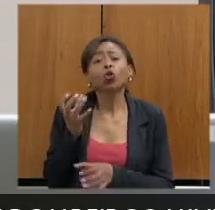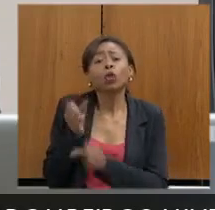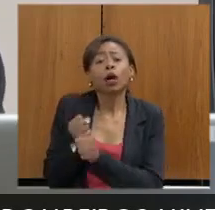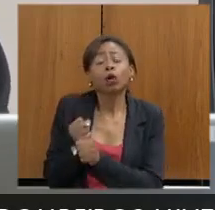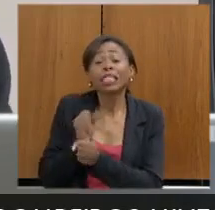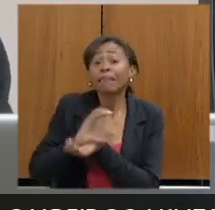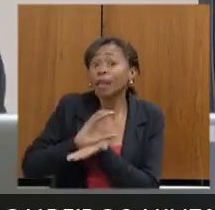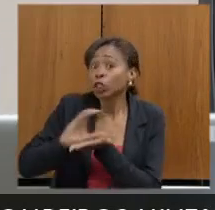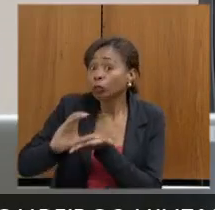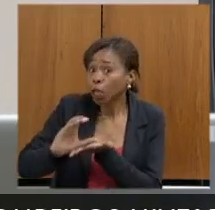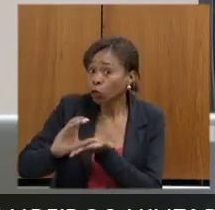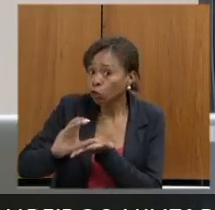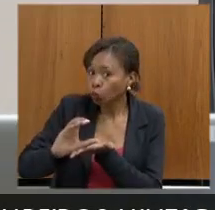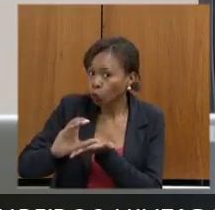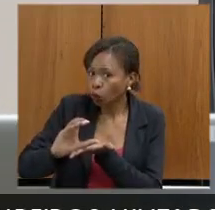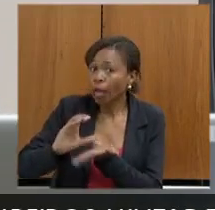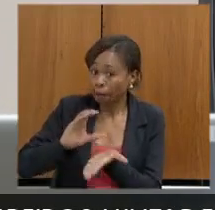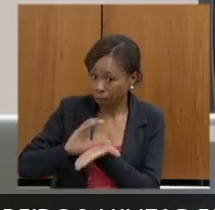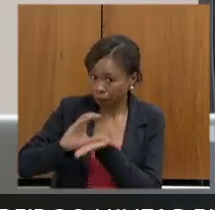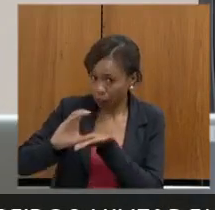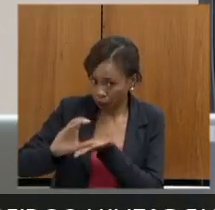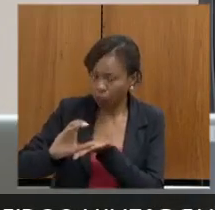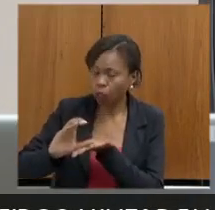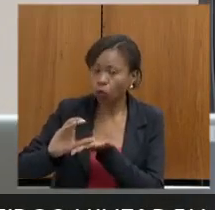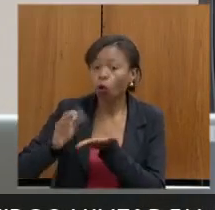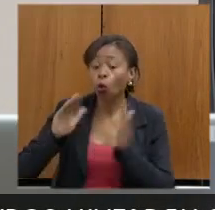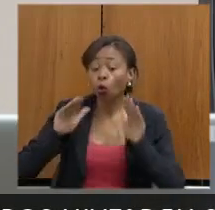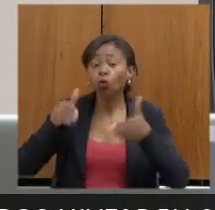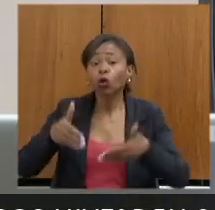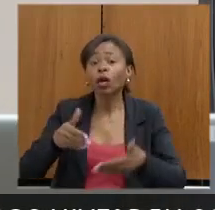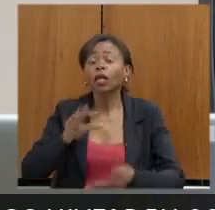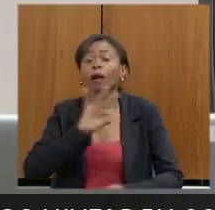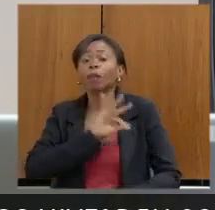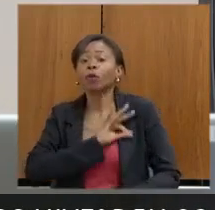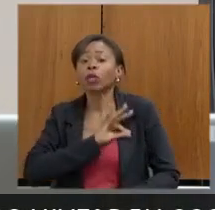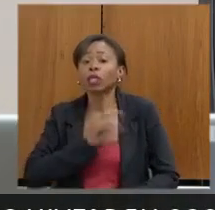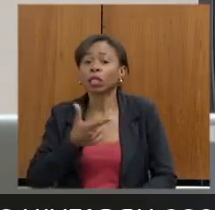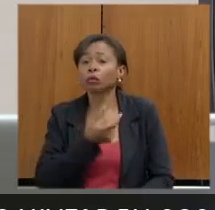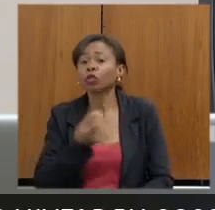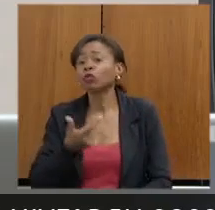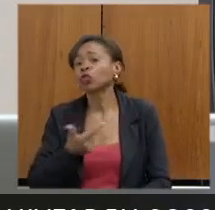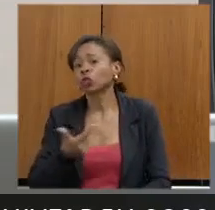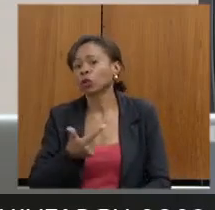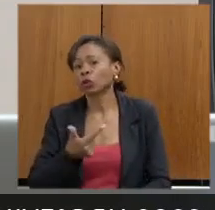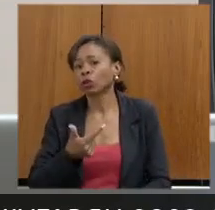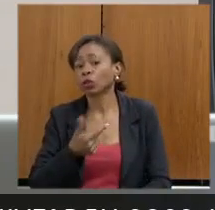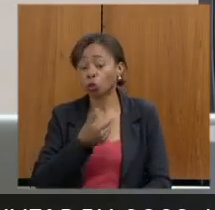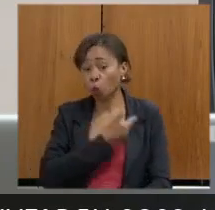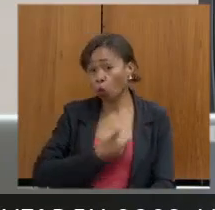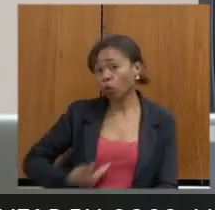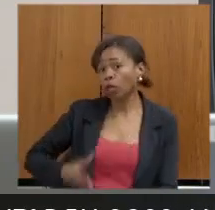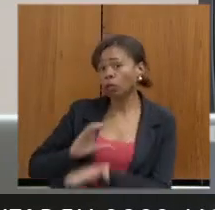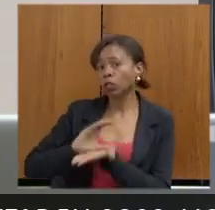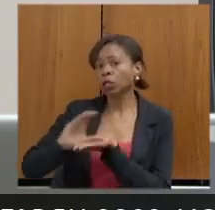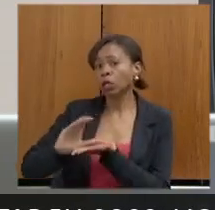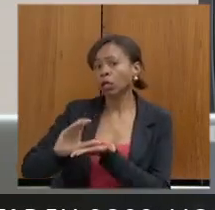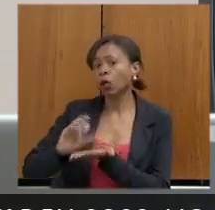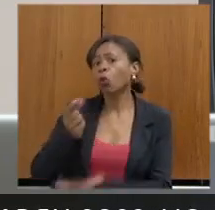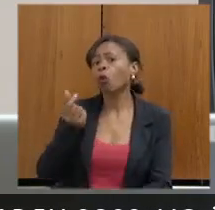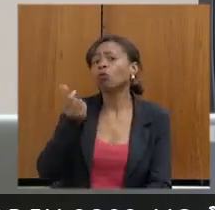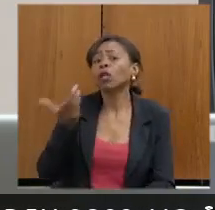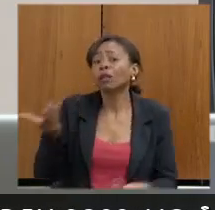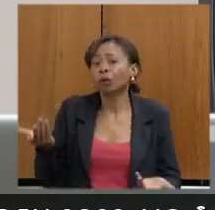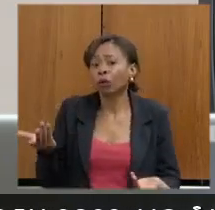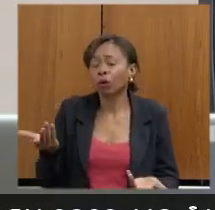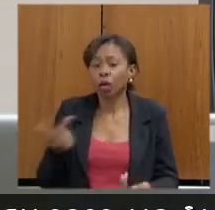investimento rubrika investimento destinado a PMMG em 2022 pelo governo do estado é quando